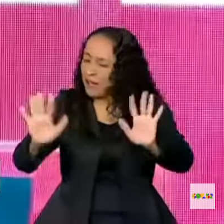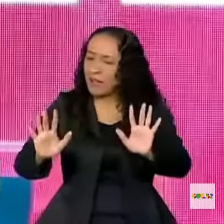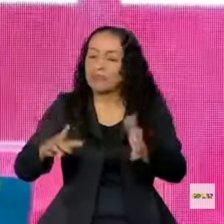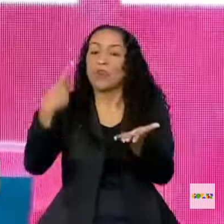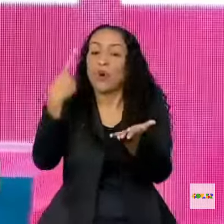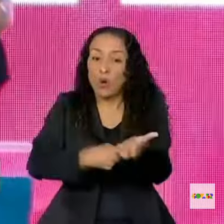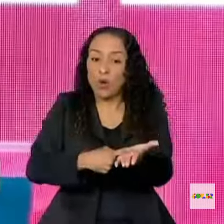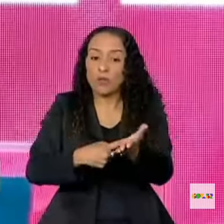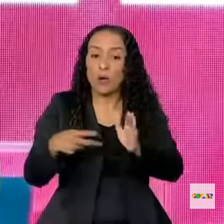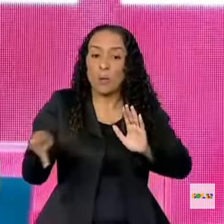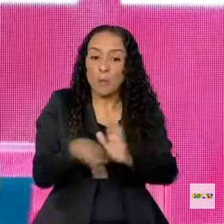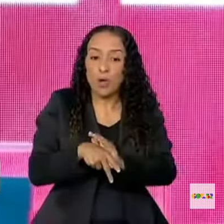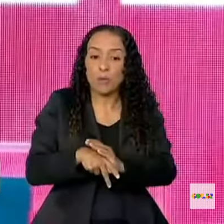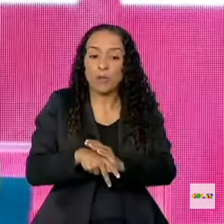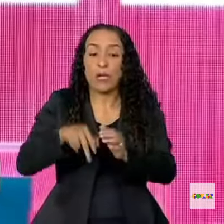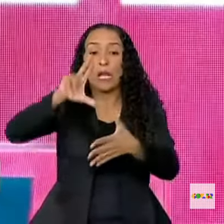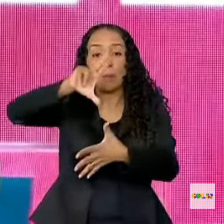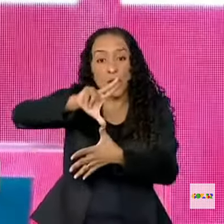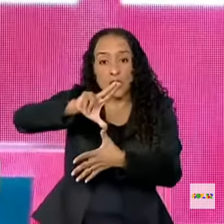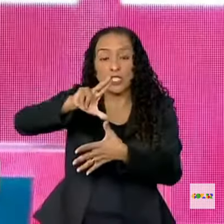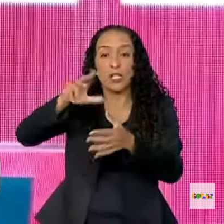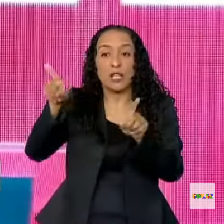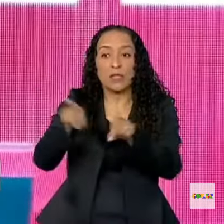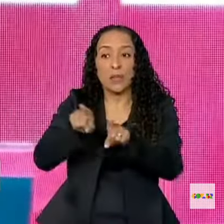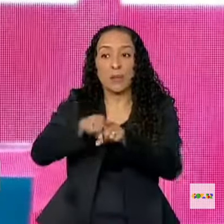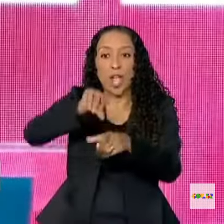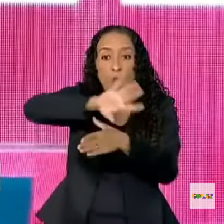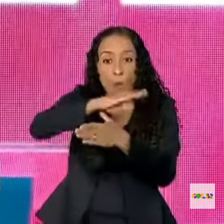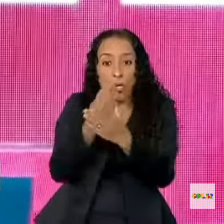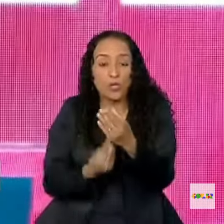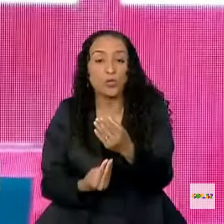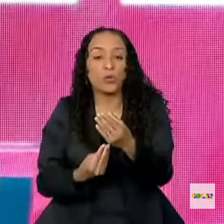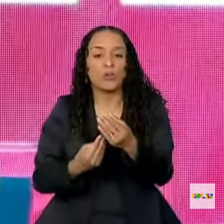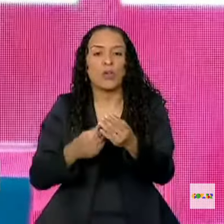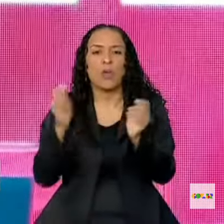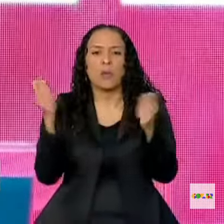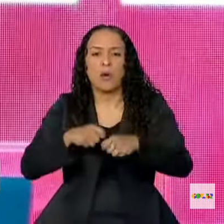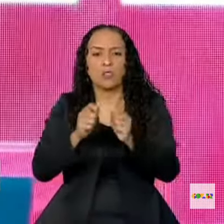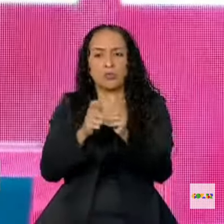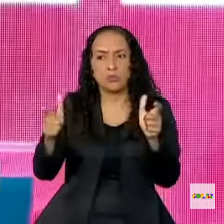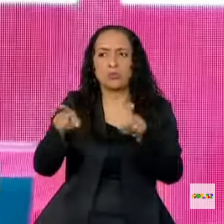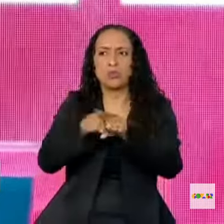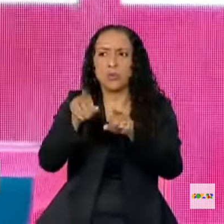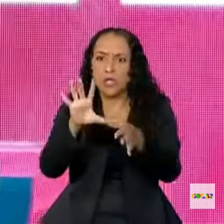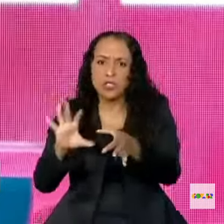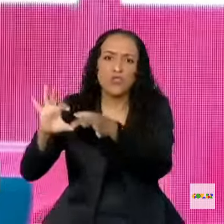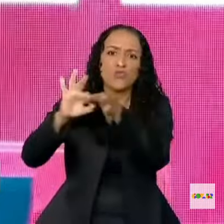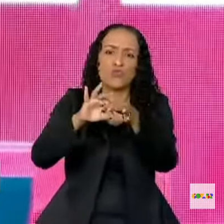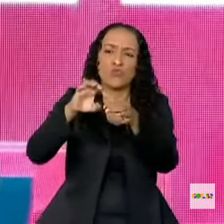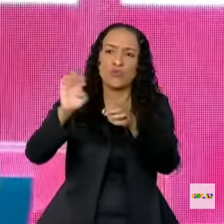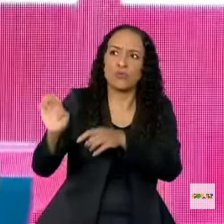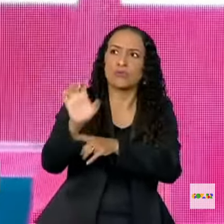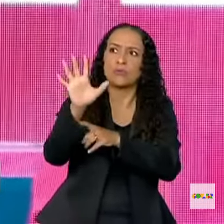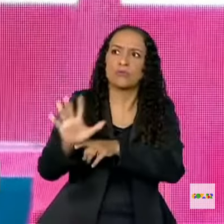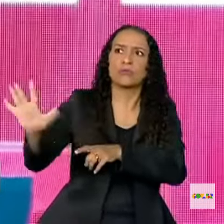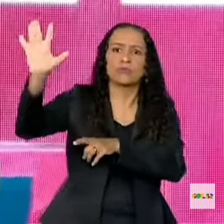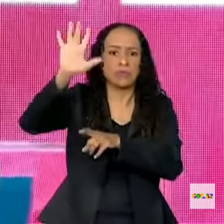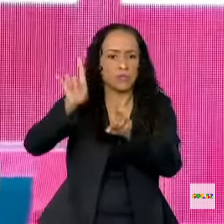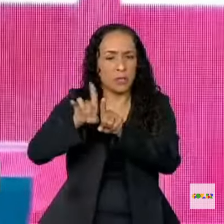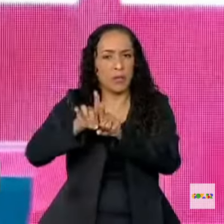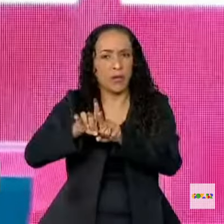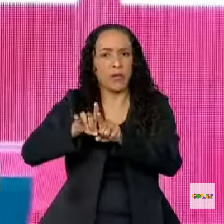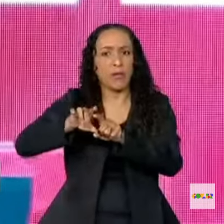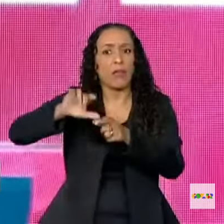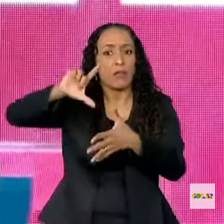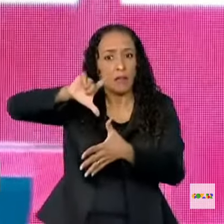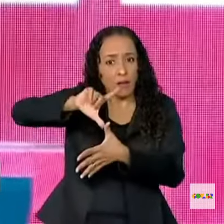acordo da América do Sul da América Latina com merc Sul pode ser estendido para um acordo da União Europeia com a América